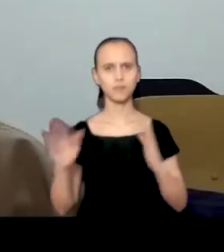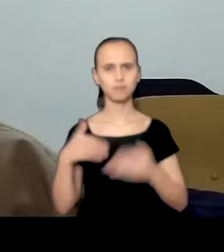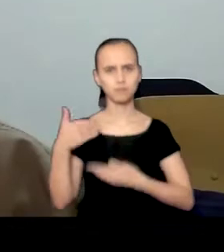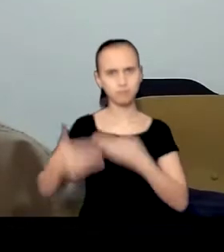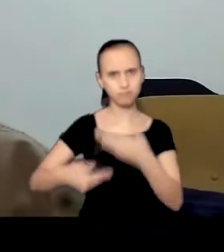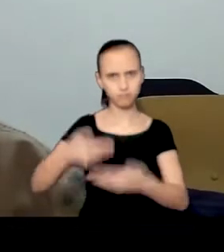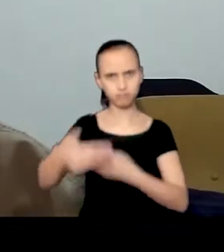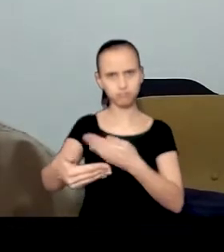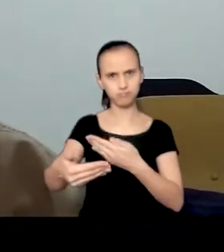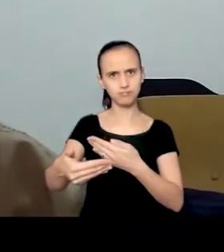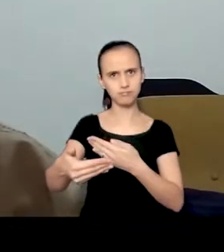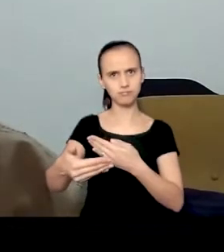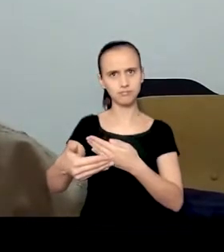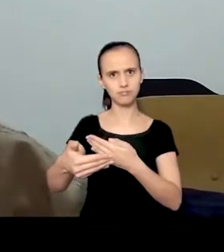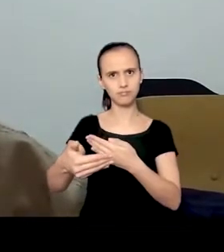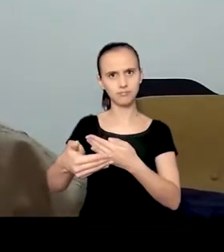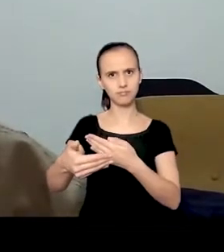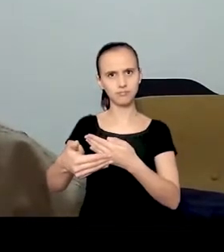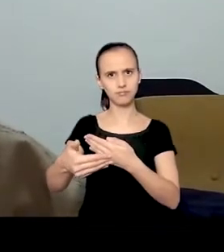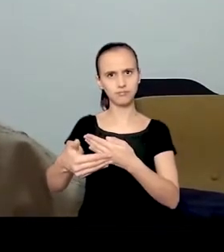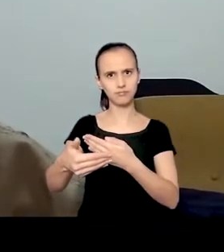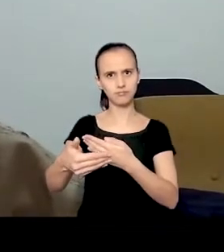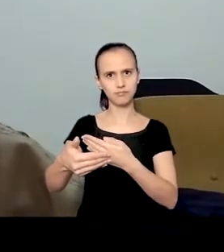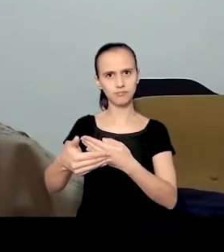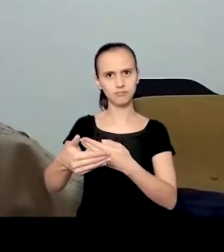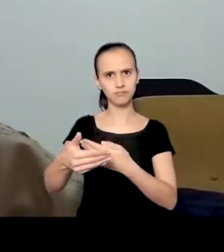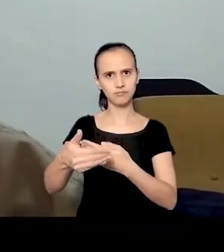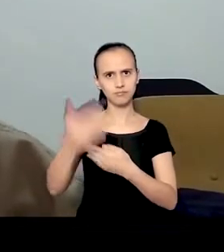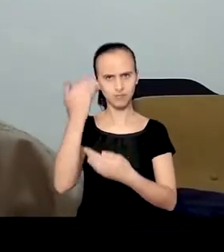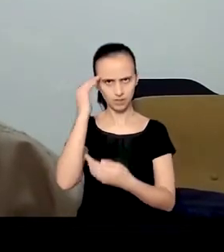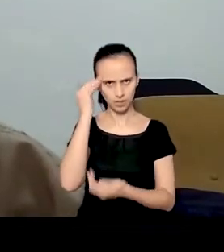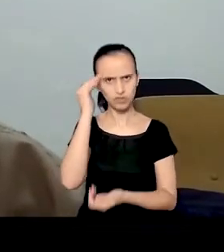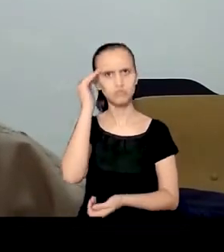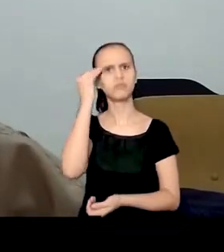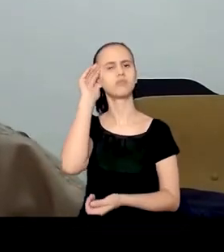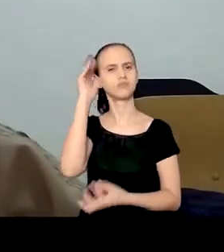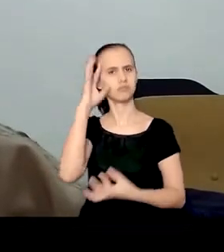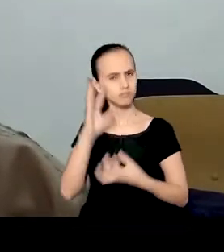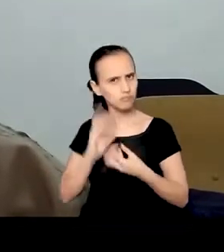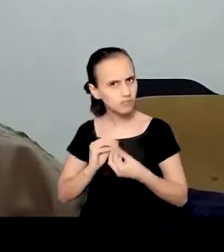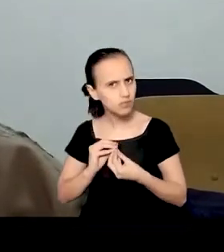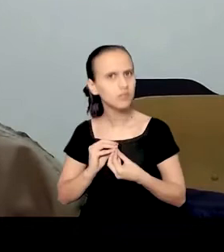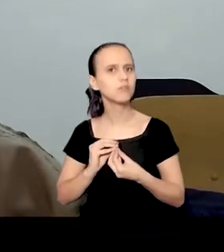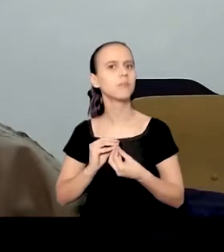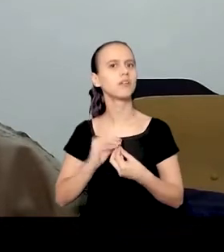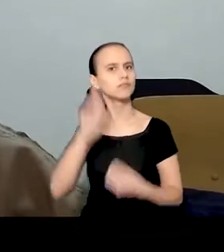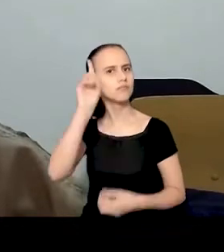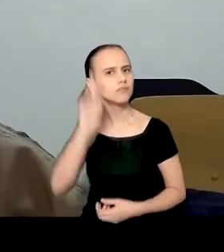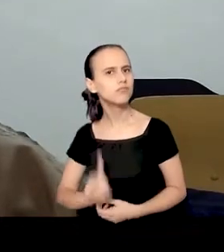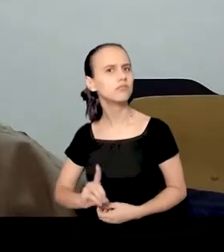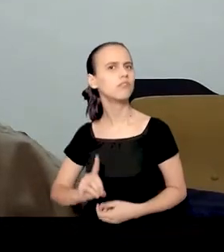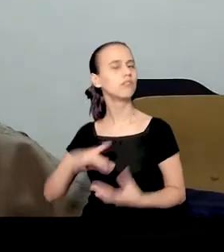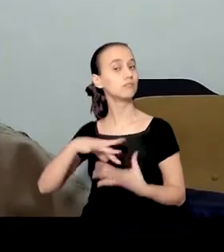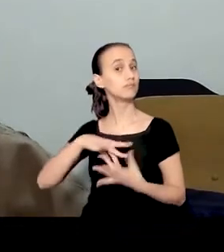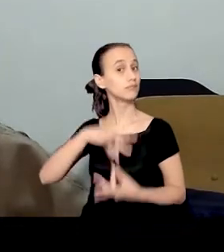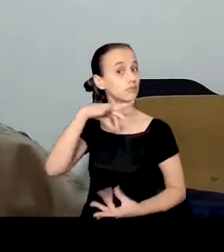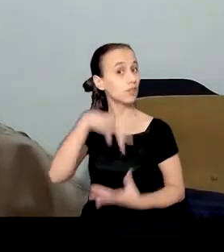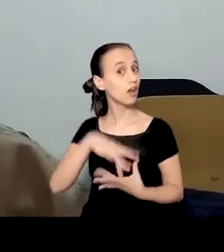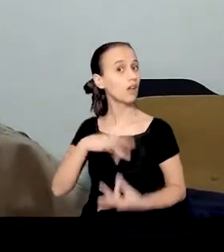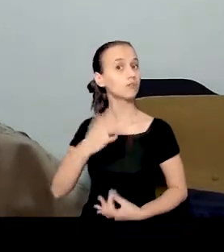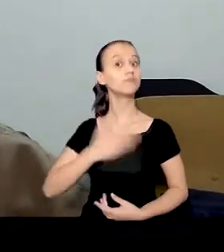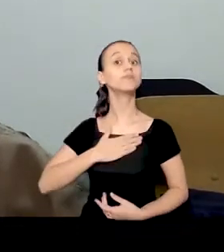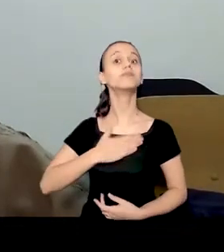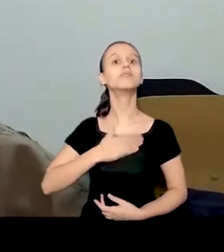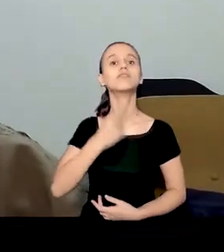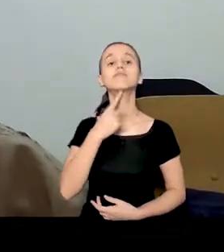Nesse ponto de desenvolvimento, vamos dizer assim, do espírito, nós teríamos, então, o direito aqui seria o que ele chama de direito abstrato, que é uma